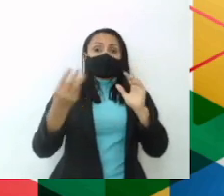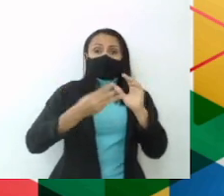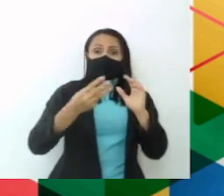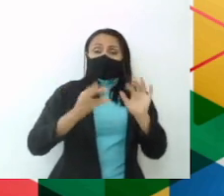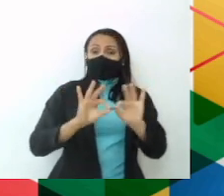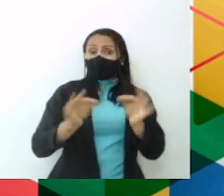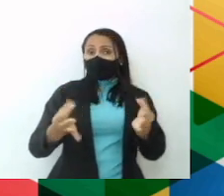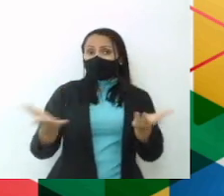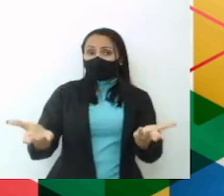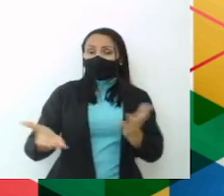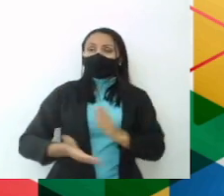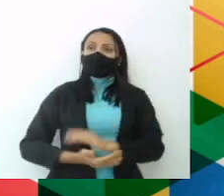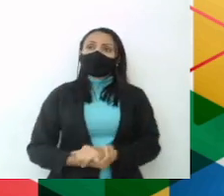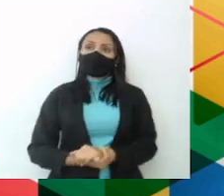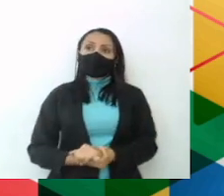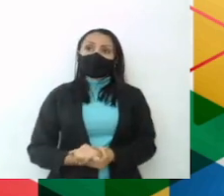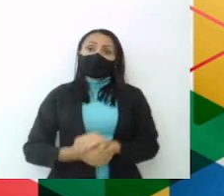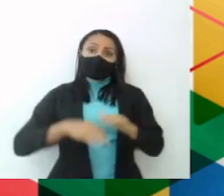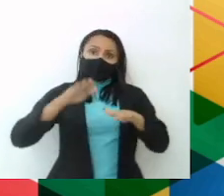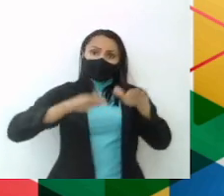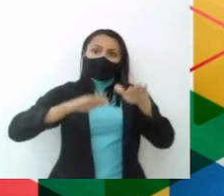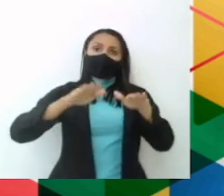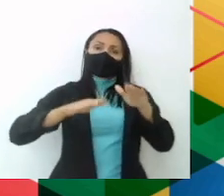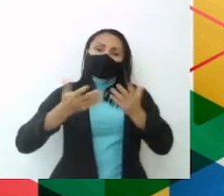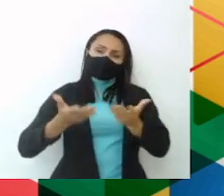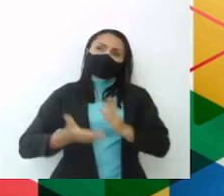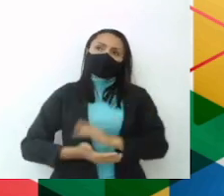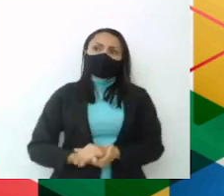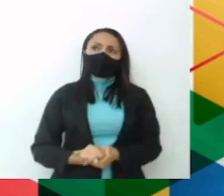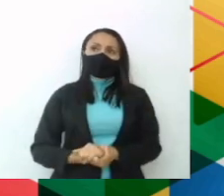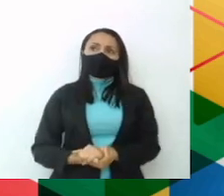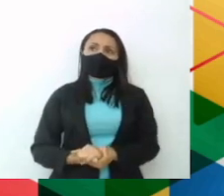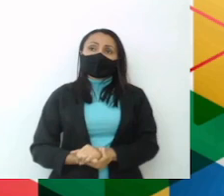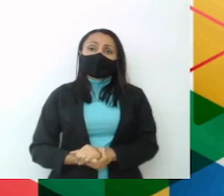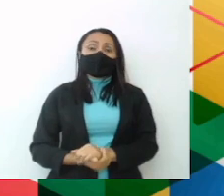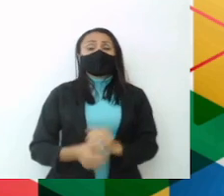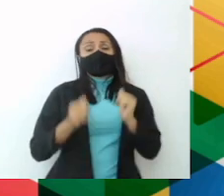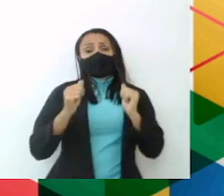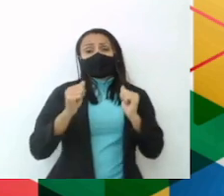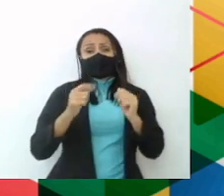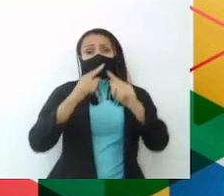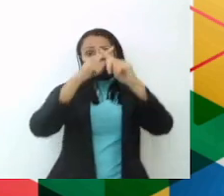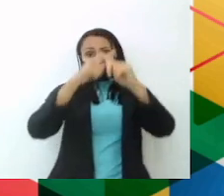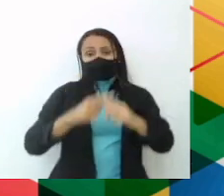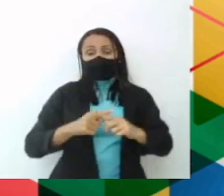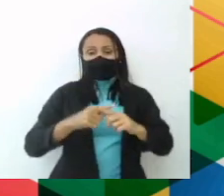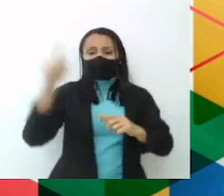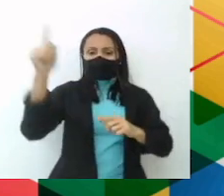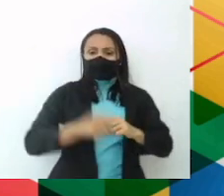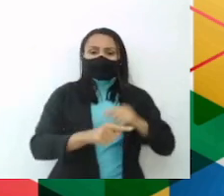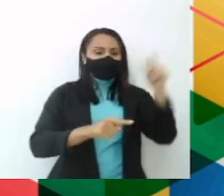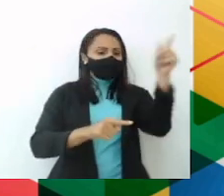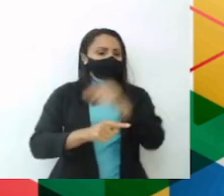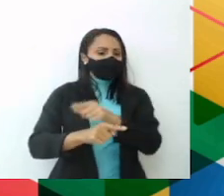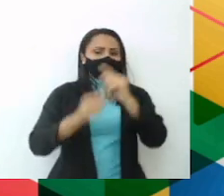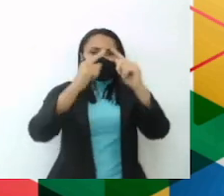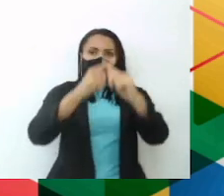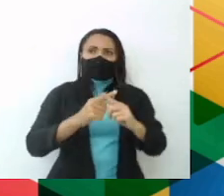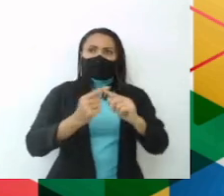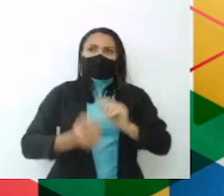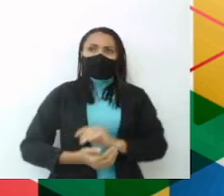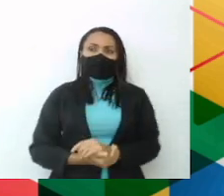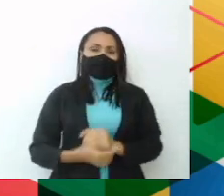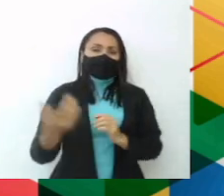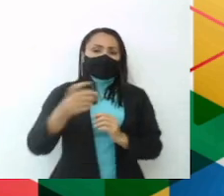E seguindo aquela dica, a regra de 3 diretamente proporcional, você pode multiplicar cruzado. Então, vai ficar aqui, ó,